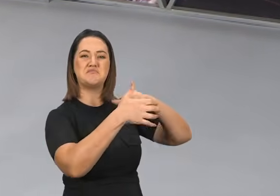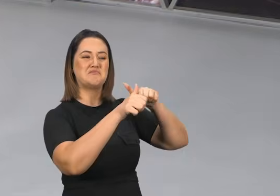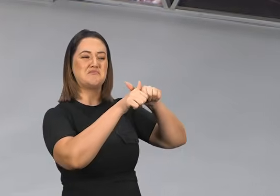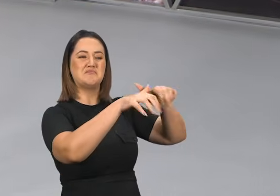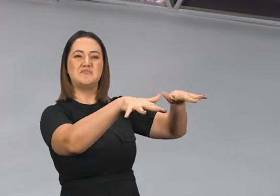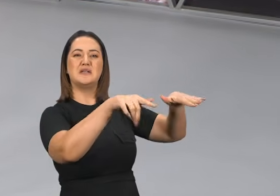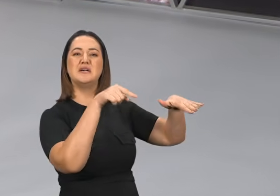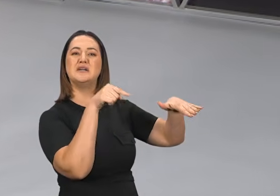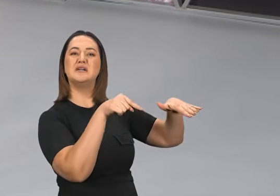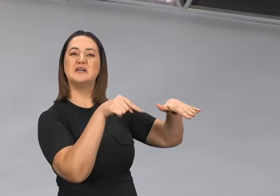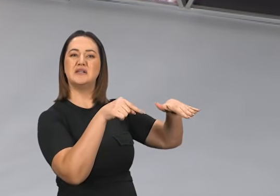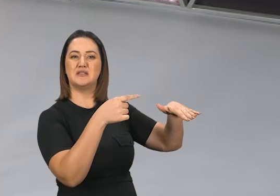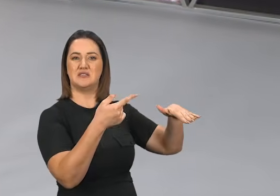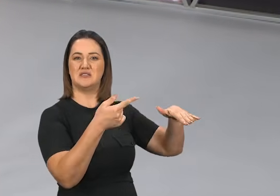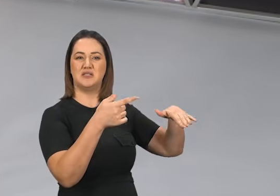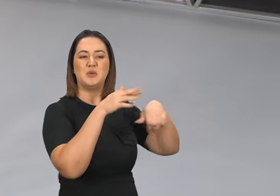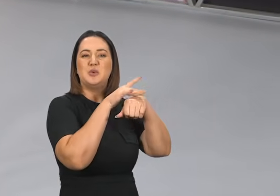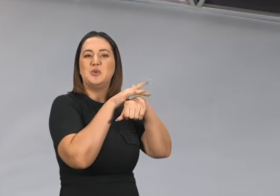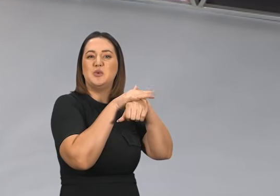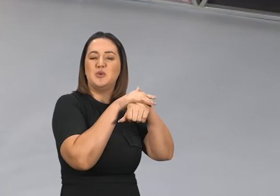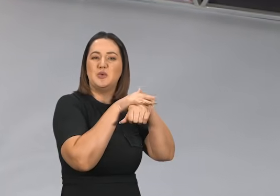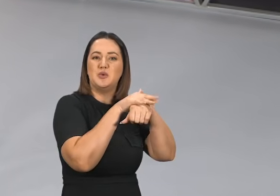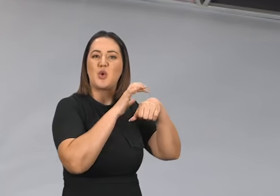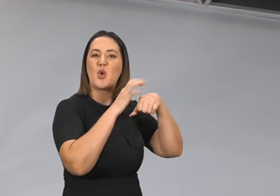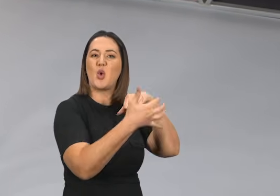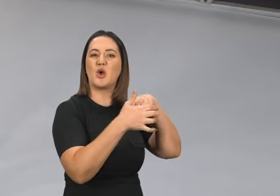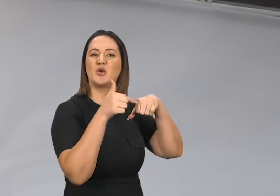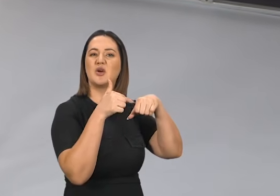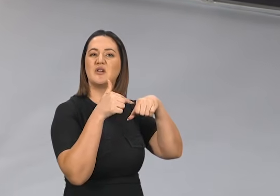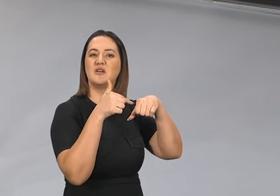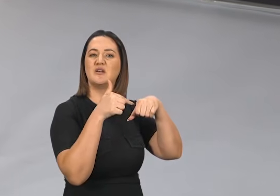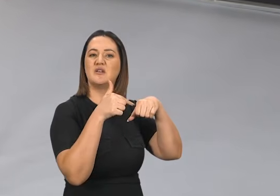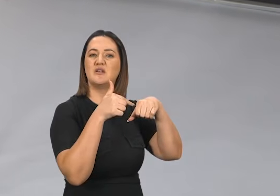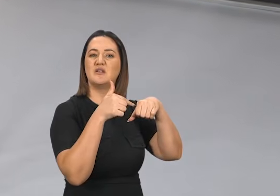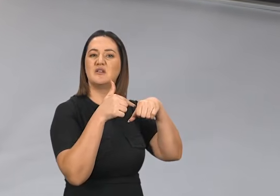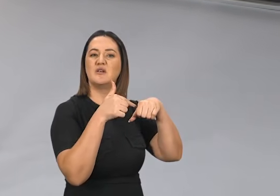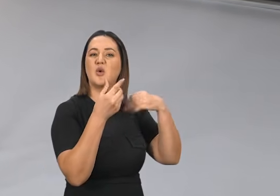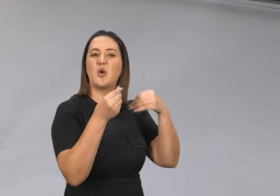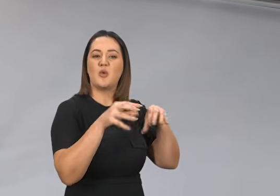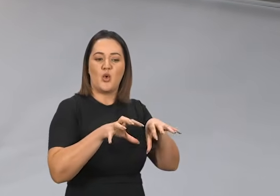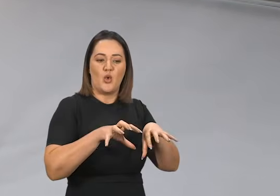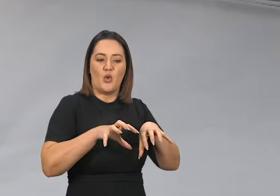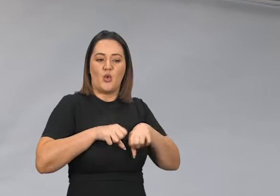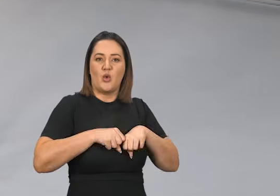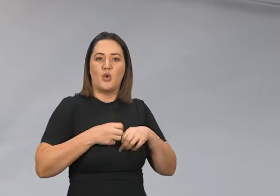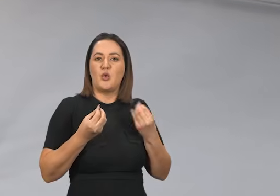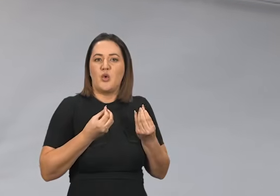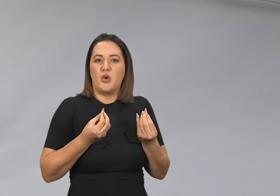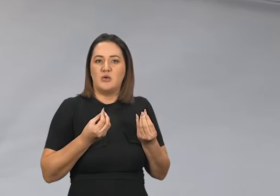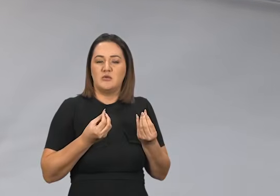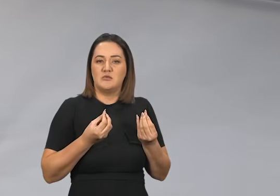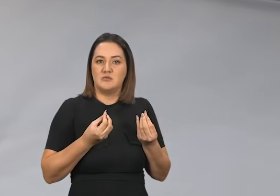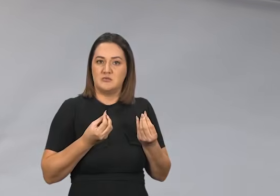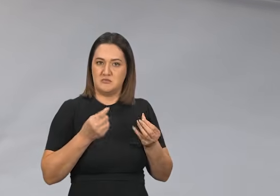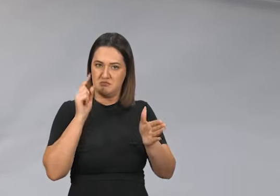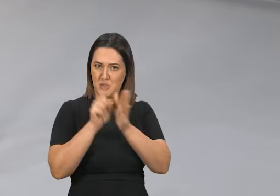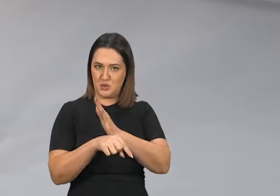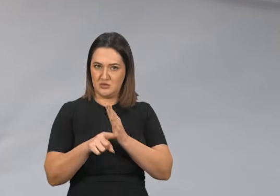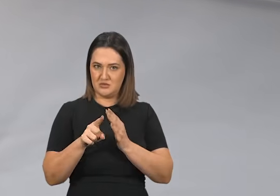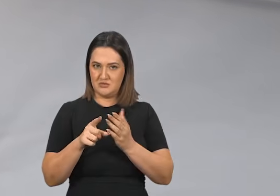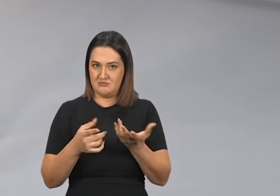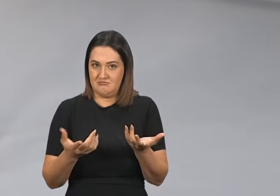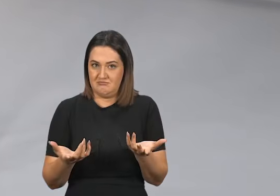pandemia? E o coronavírus? E a Covid-19? E